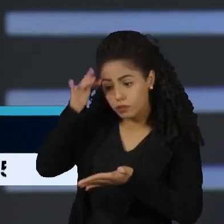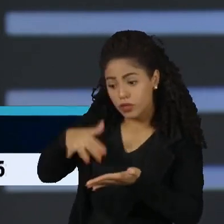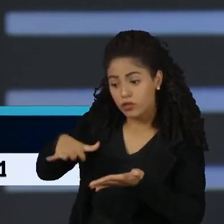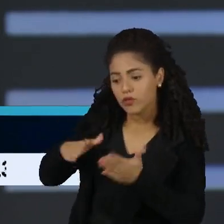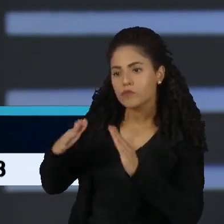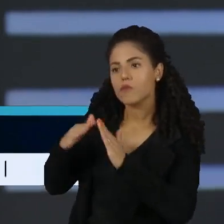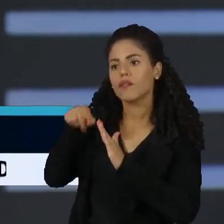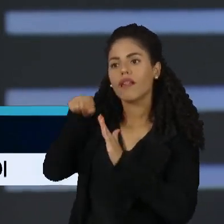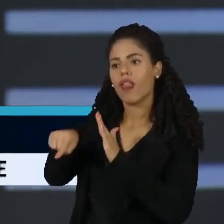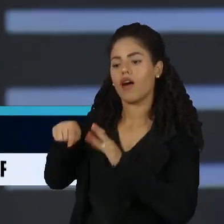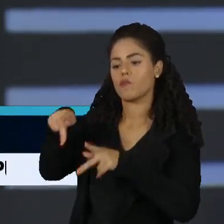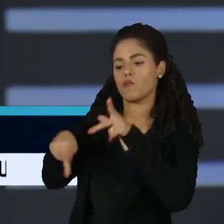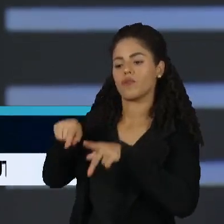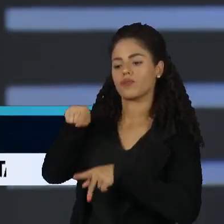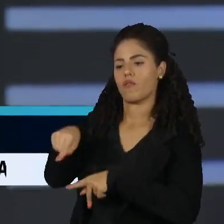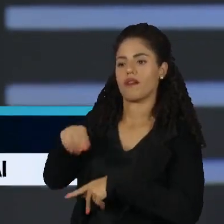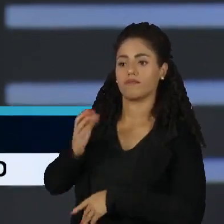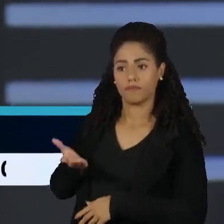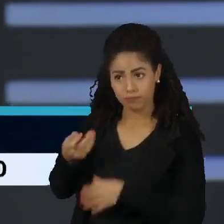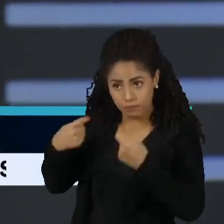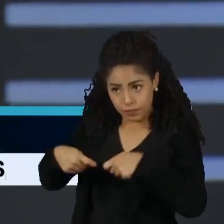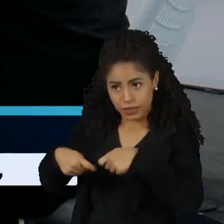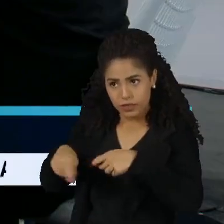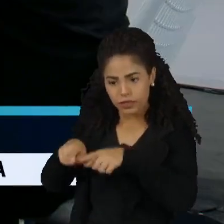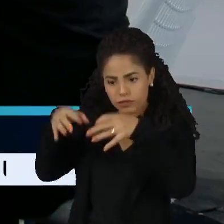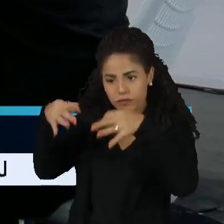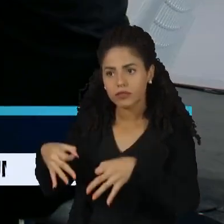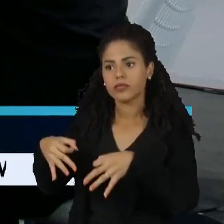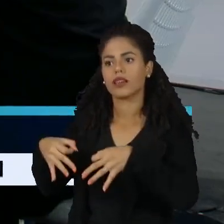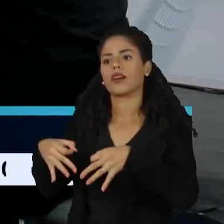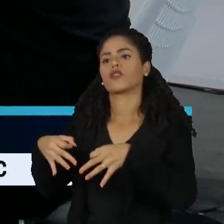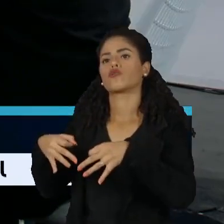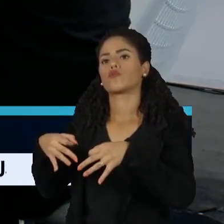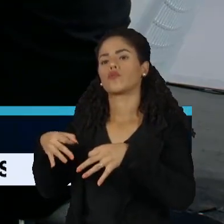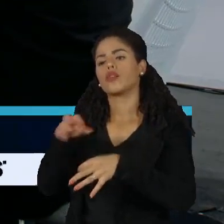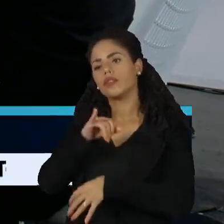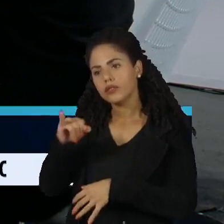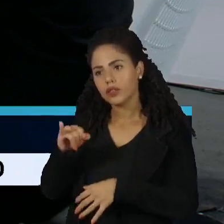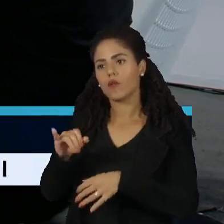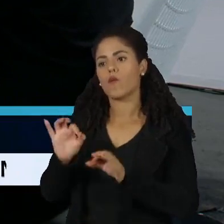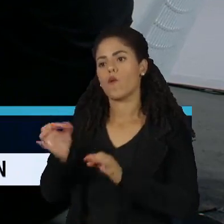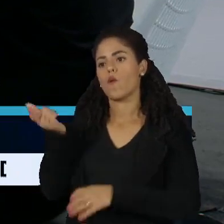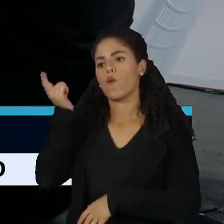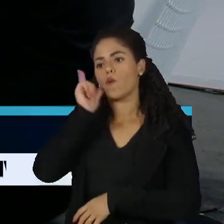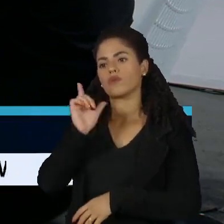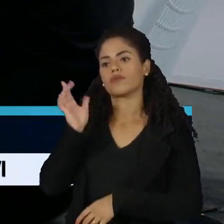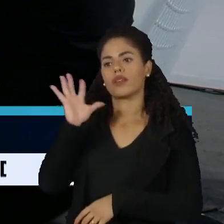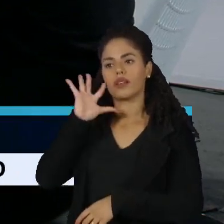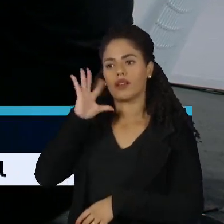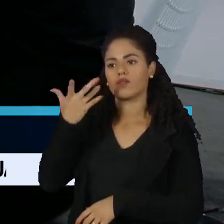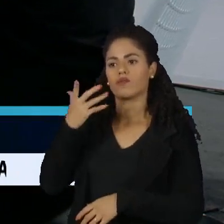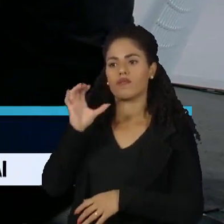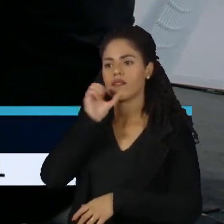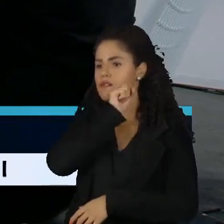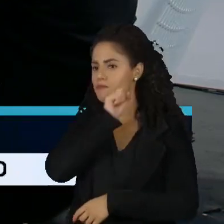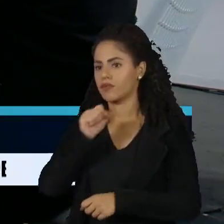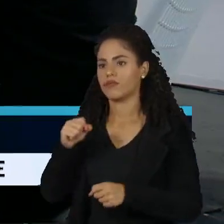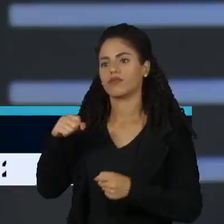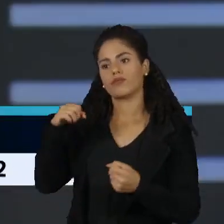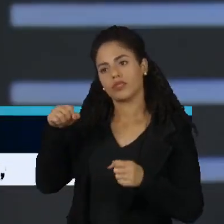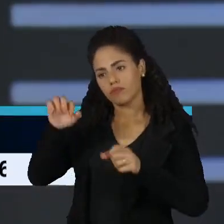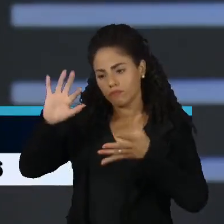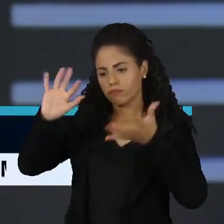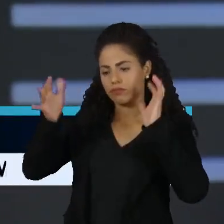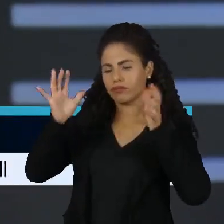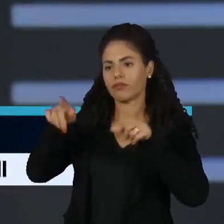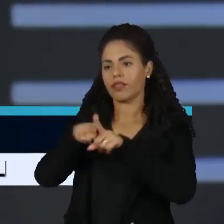de maneira efetiva, você não vai ter o final do problema da pressão sobre o meio ambiente. Então,